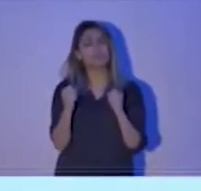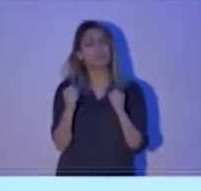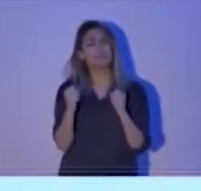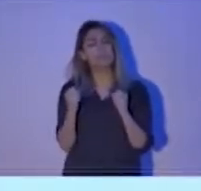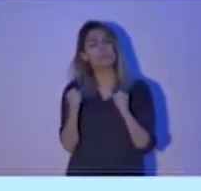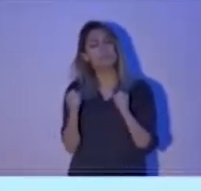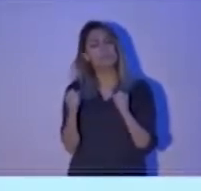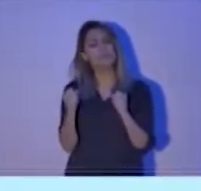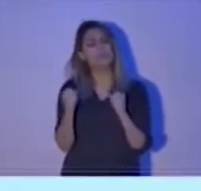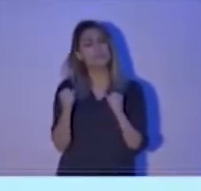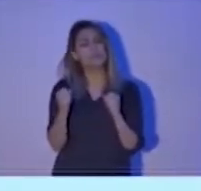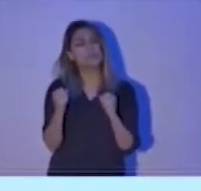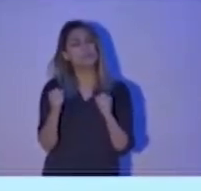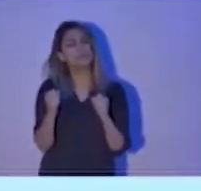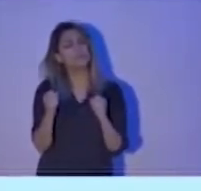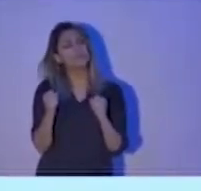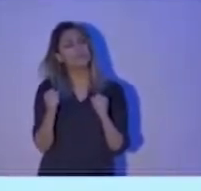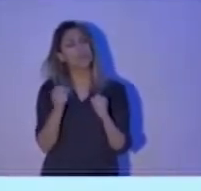está dado.